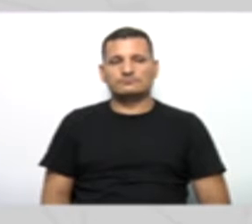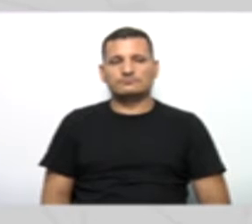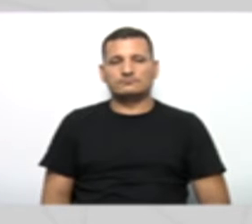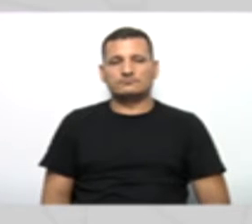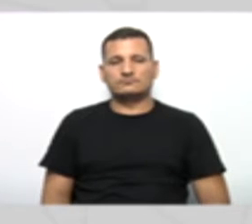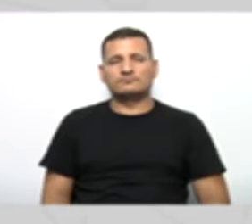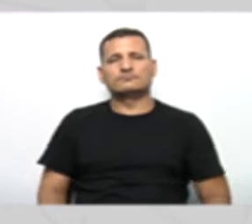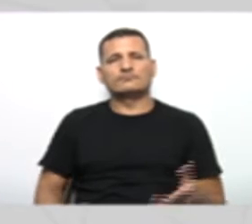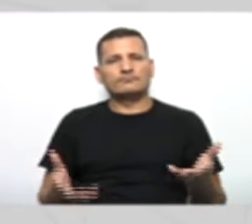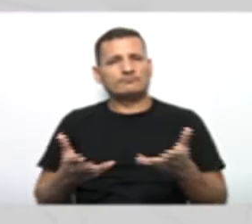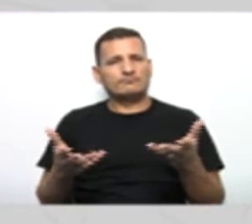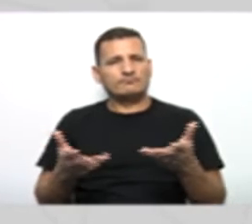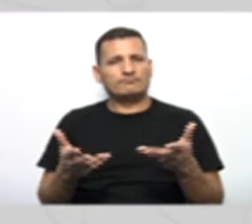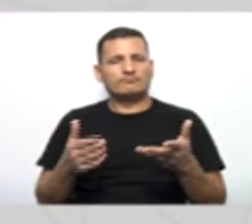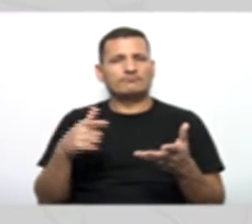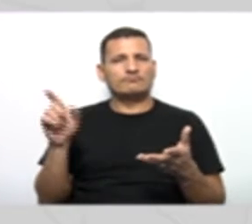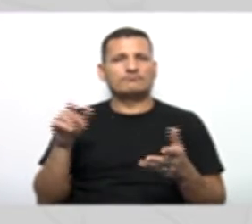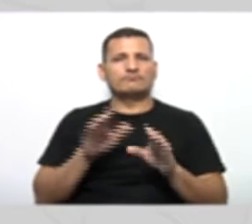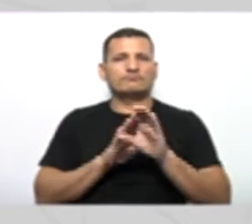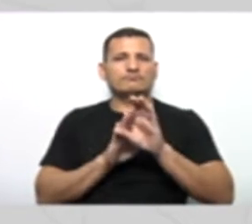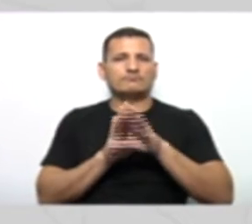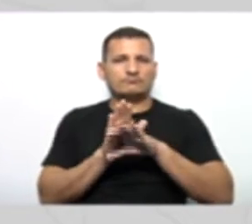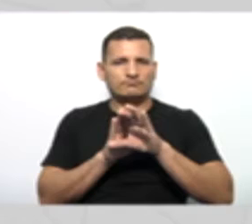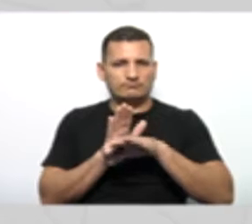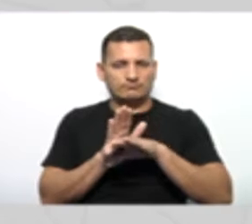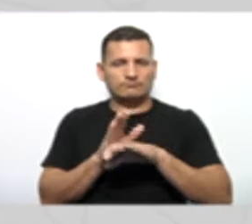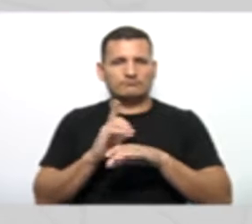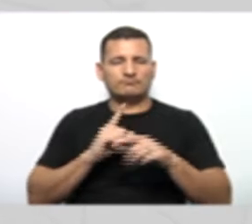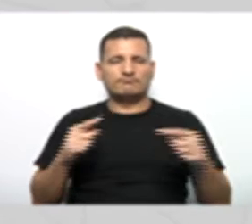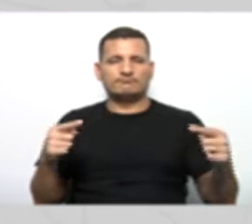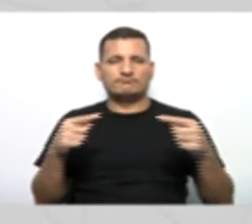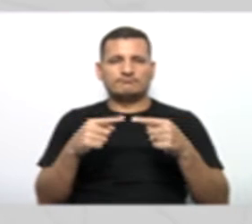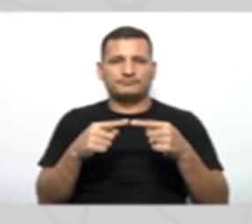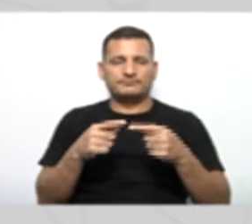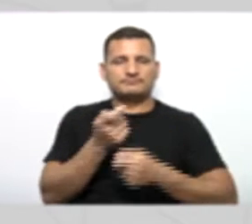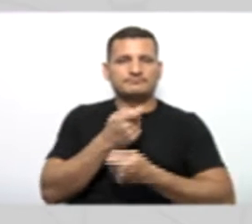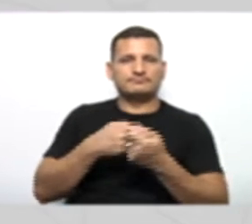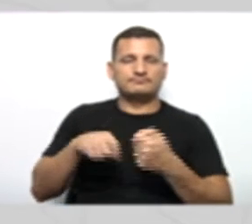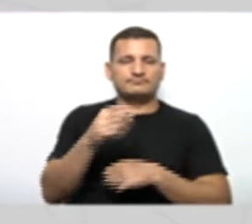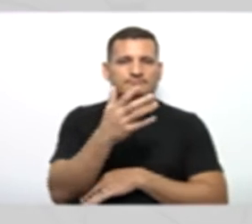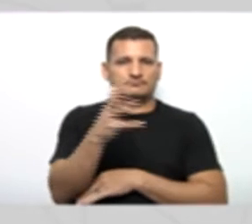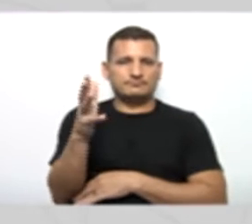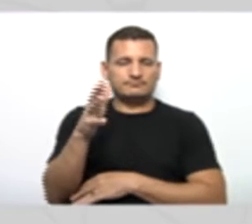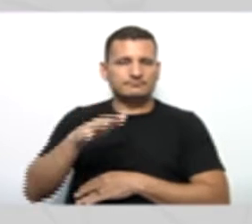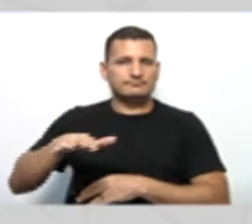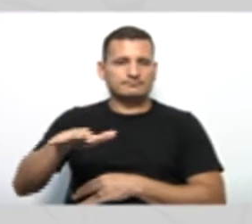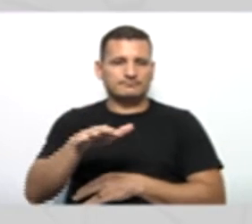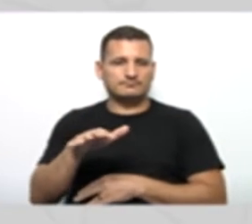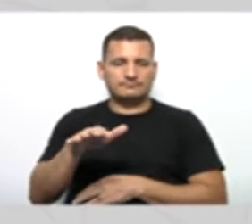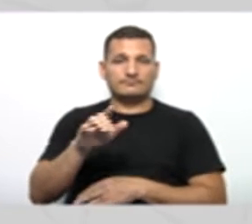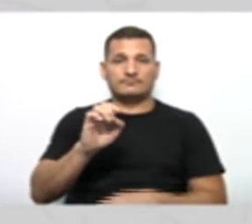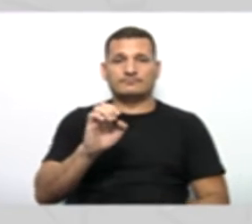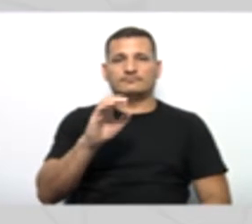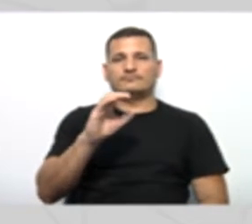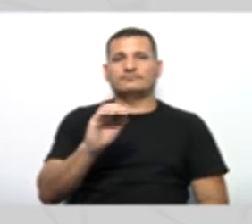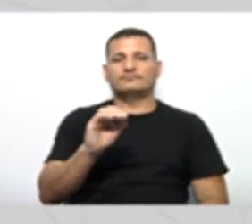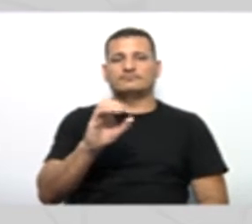Agora nós vamos falar de um outro conceito que também está muito ligado à gestão ambiental, que é a